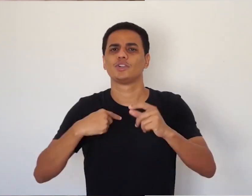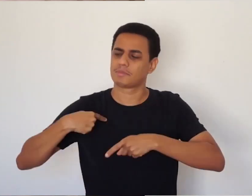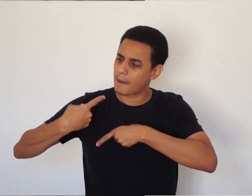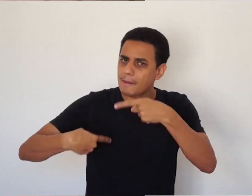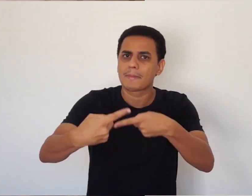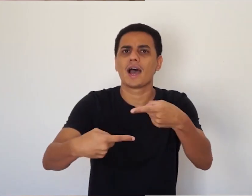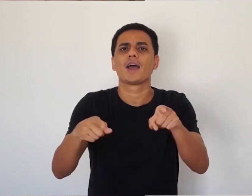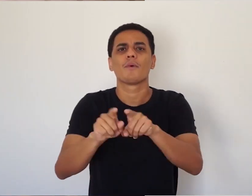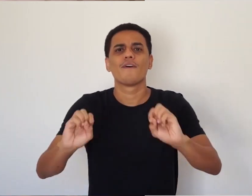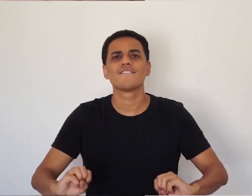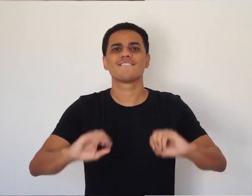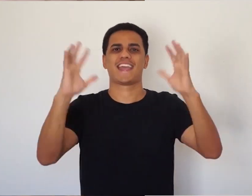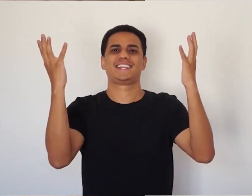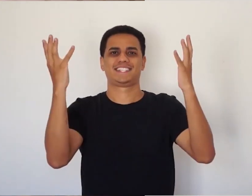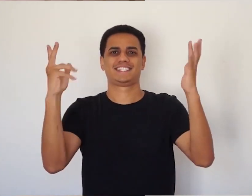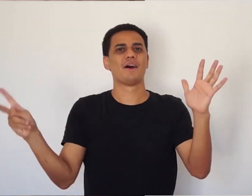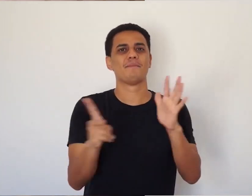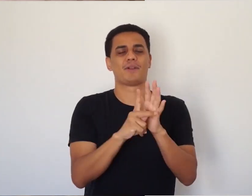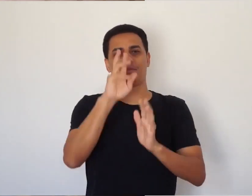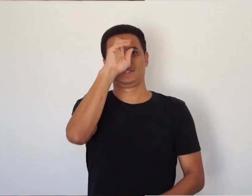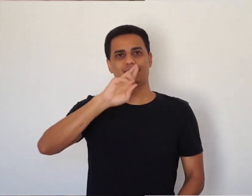seus descendentes celebrarão como